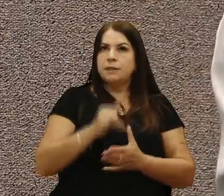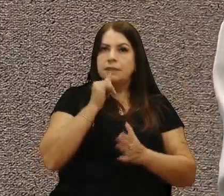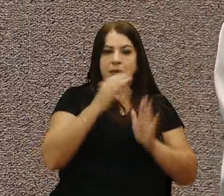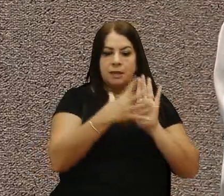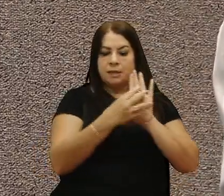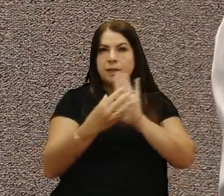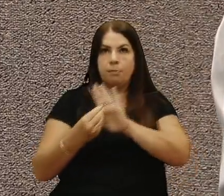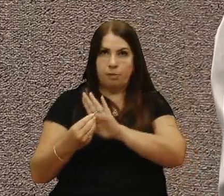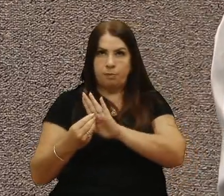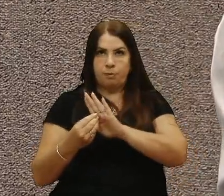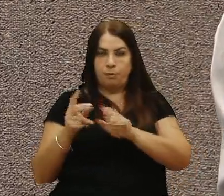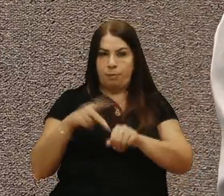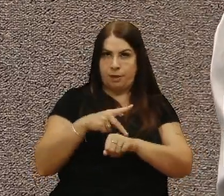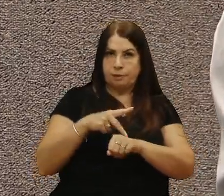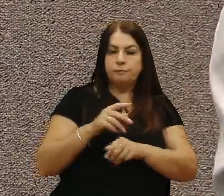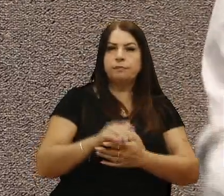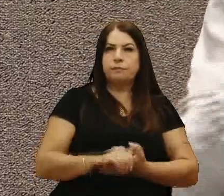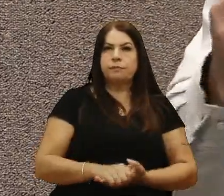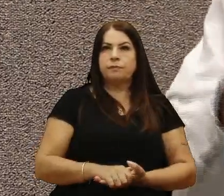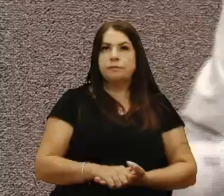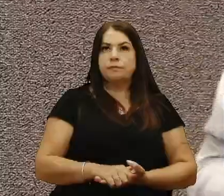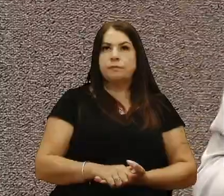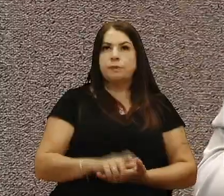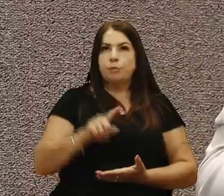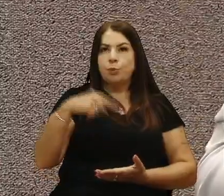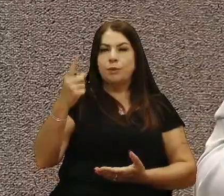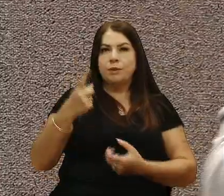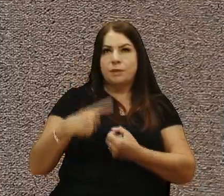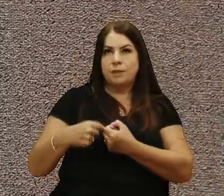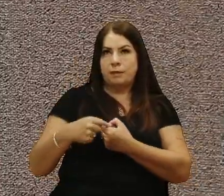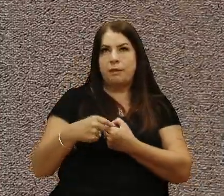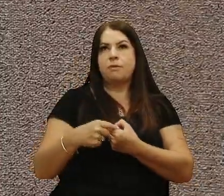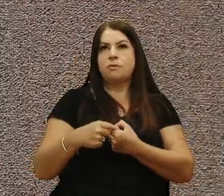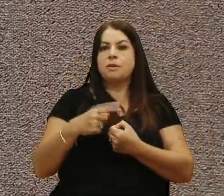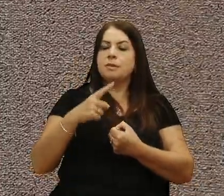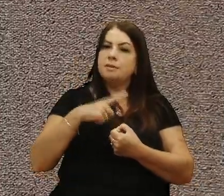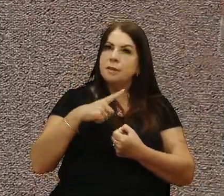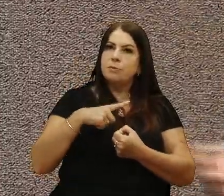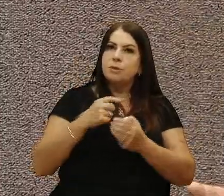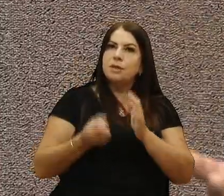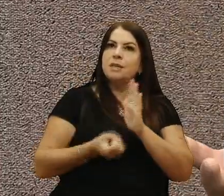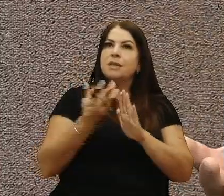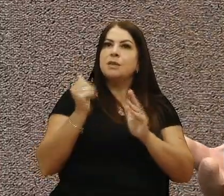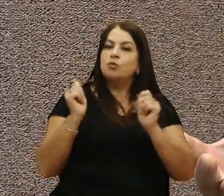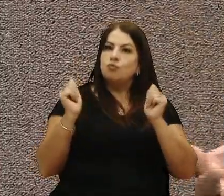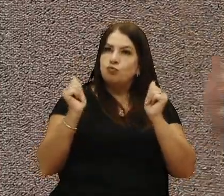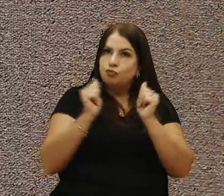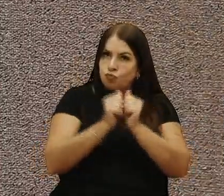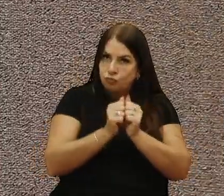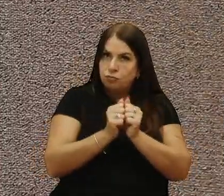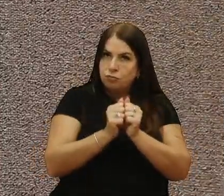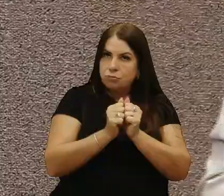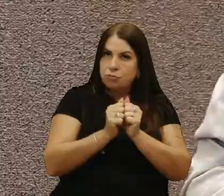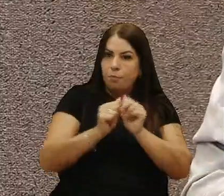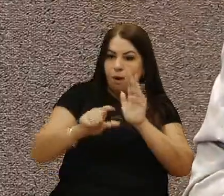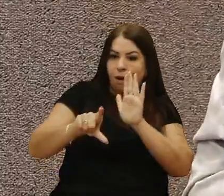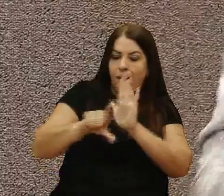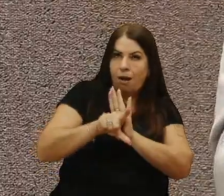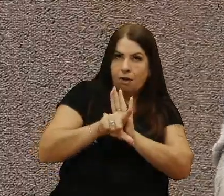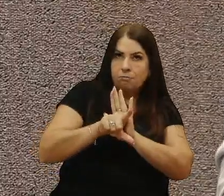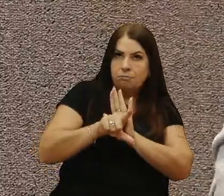exemplo para o nosso país e para as demais cidades, nós teríamos que criar em conjunto uma